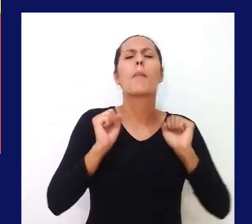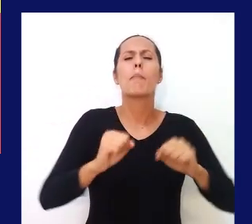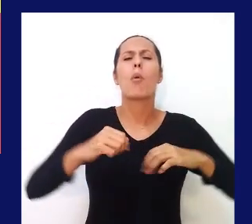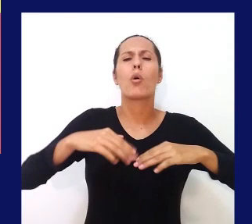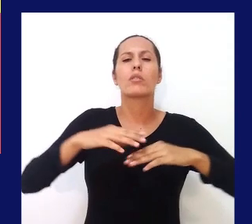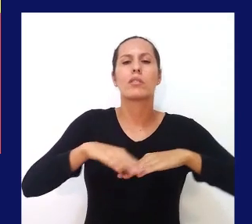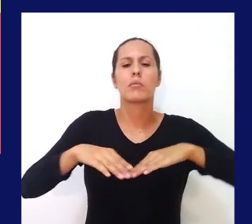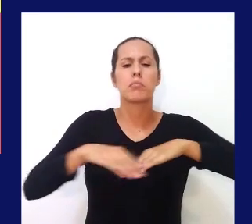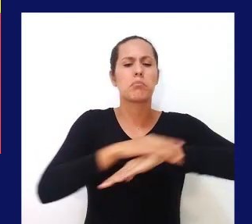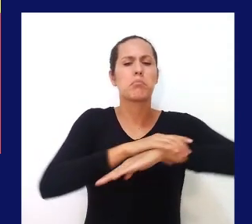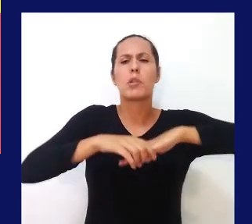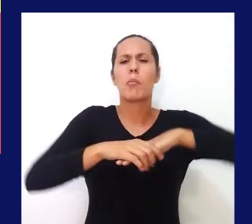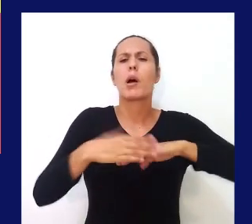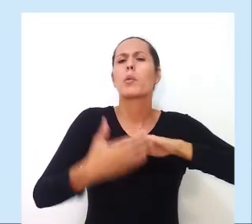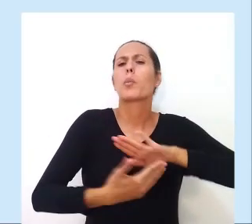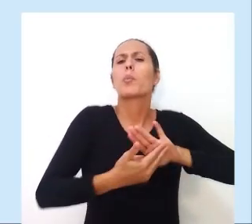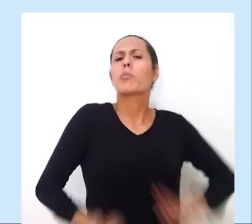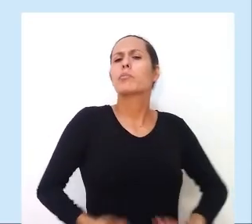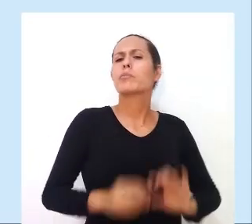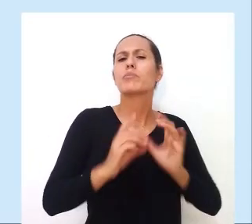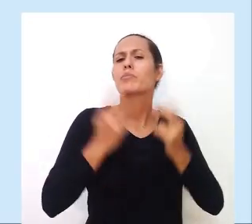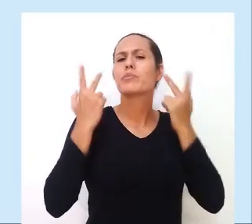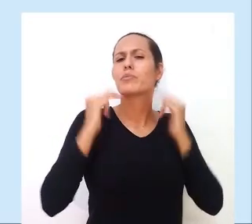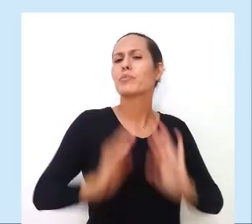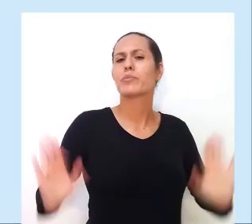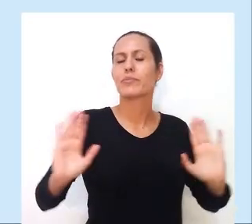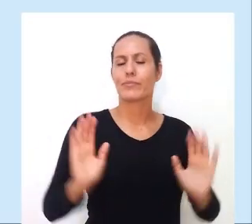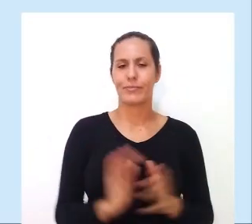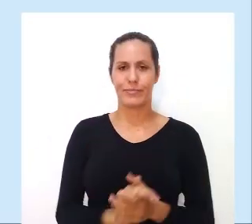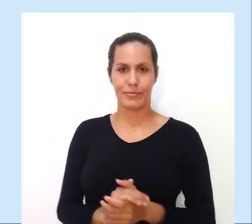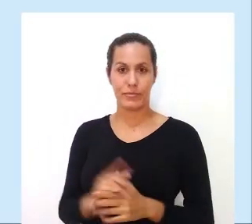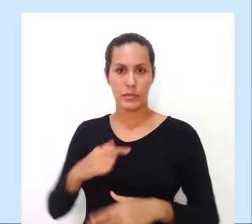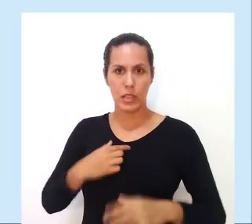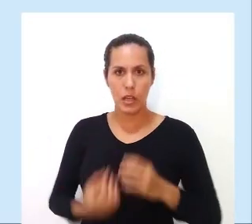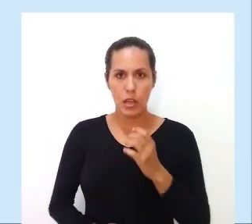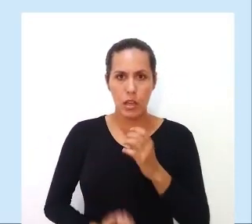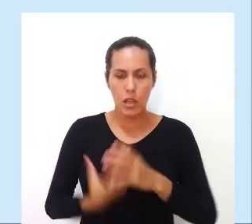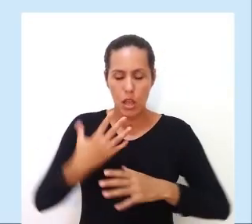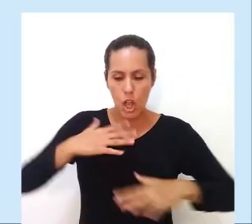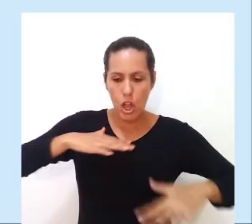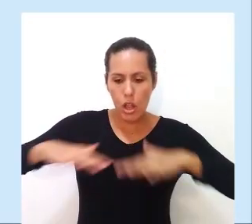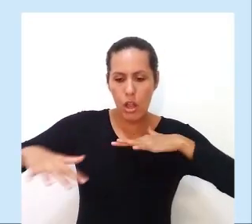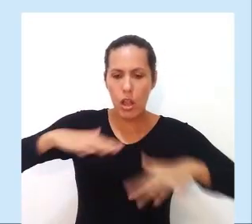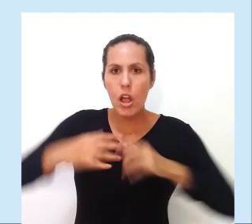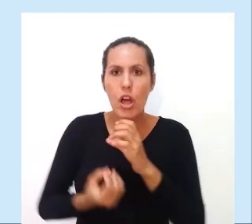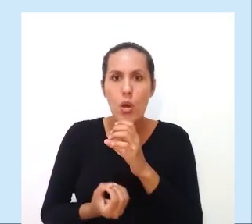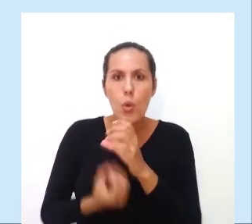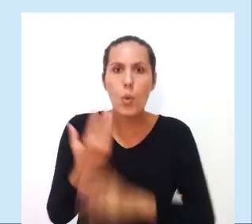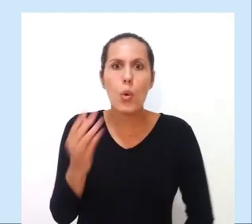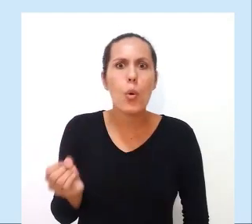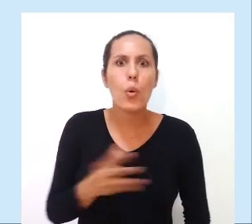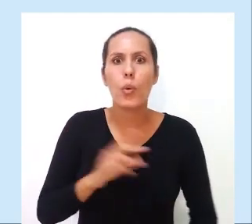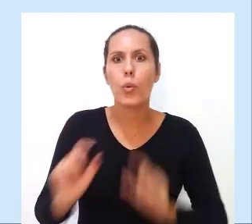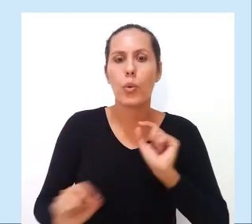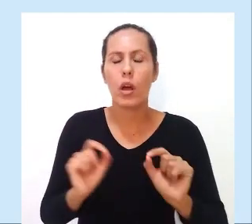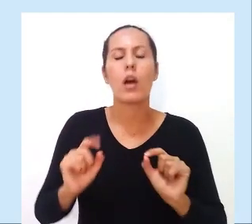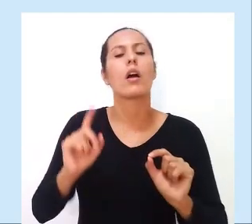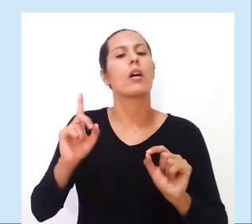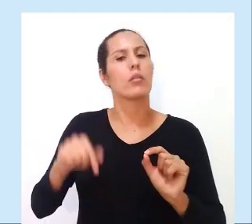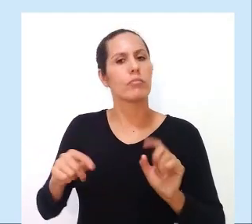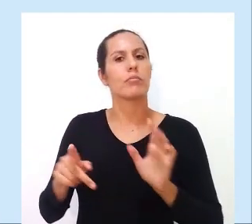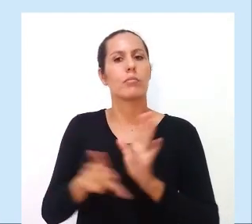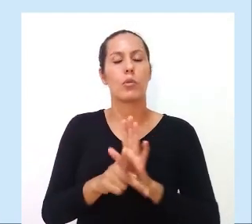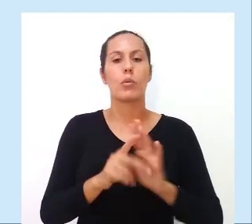Ela pode ser dançada descalça, por exemplo. Após a dança moderna, surge um movimento, tá? E esse movimento também